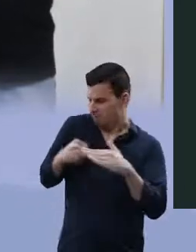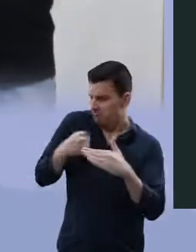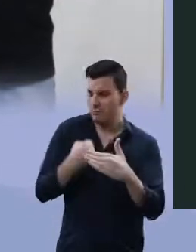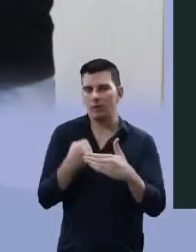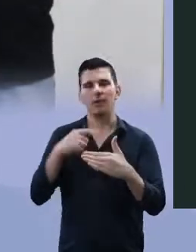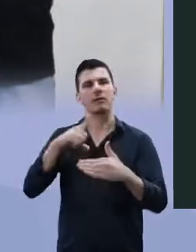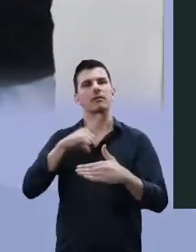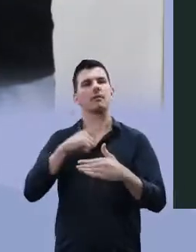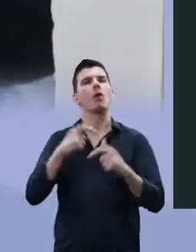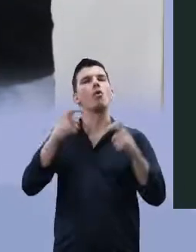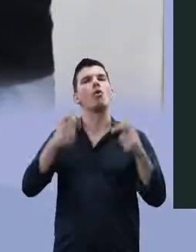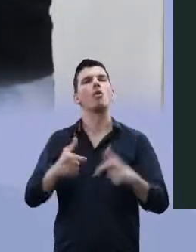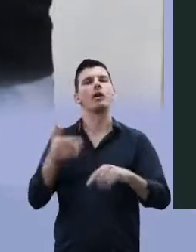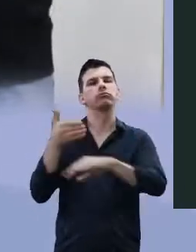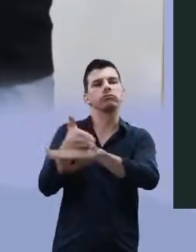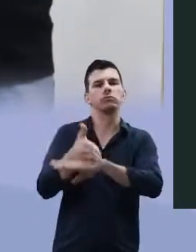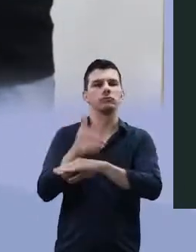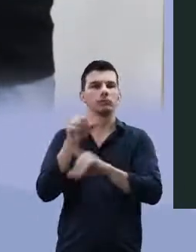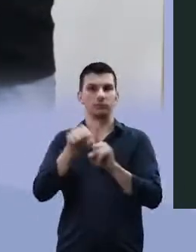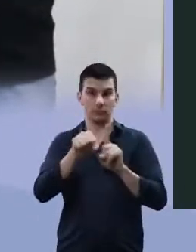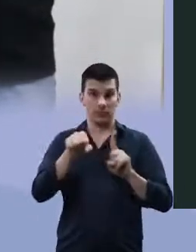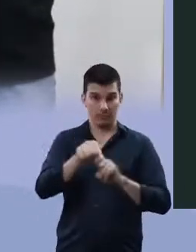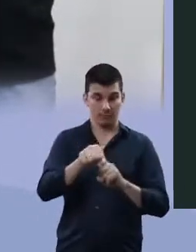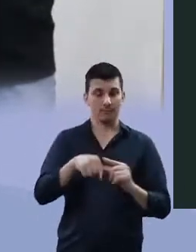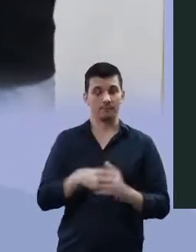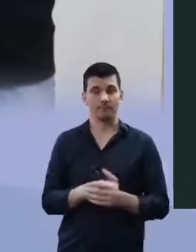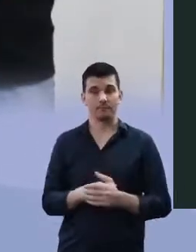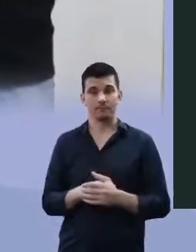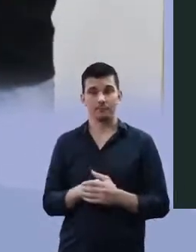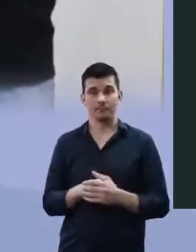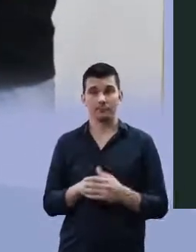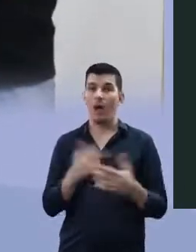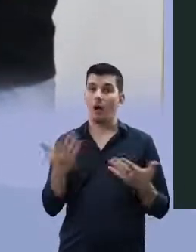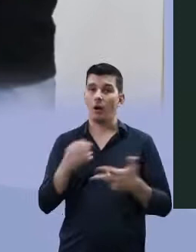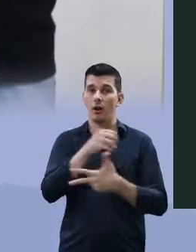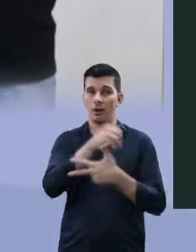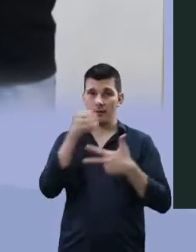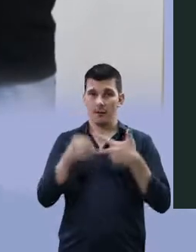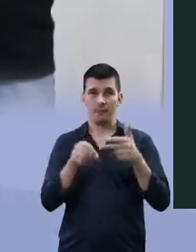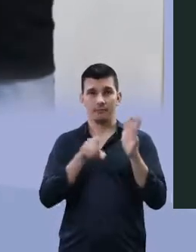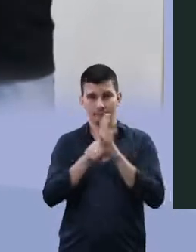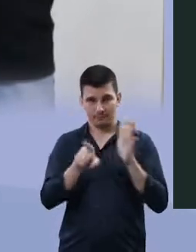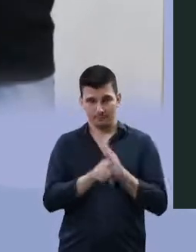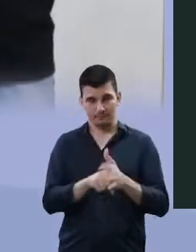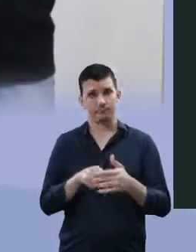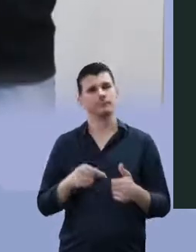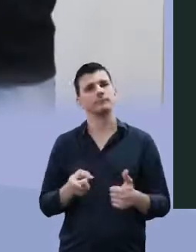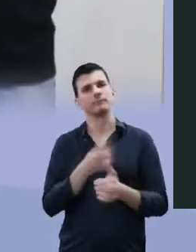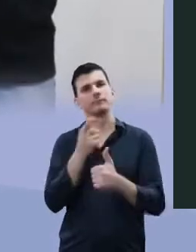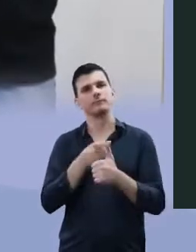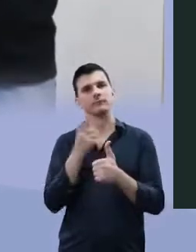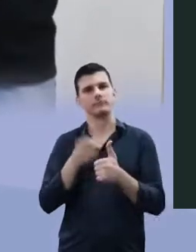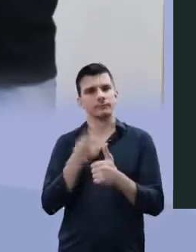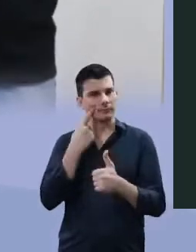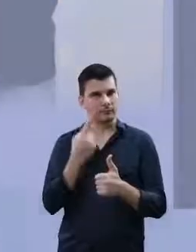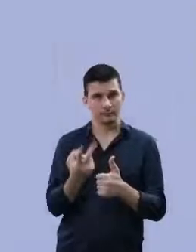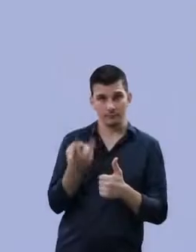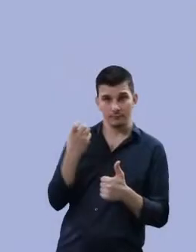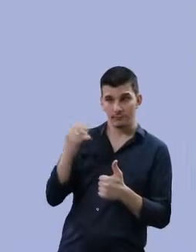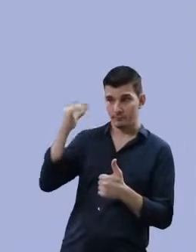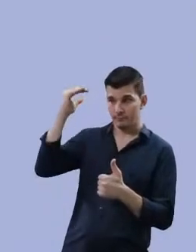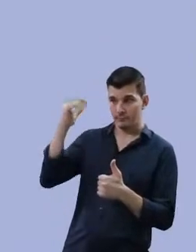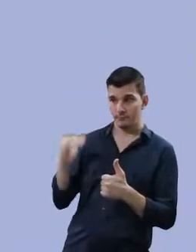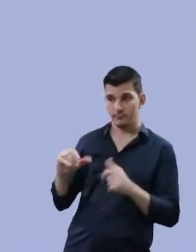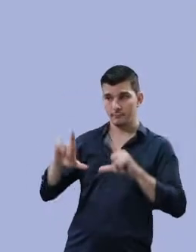onde vocês vão ver em tela cheia, até por conta do tamanho das letras, até porque são questões mais